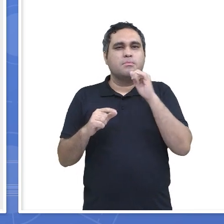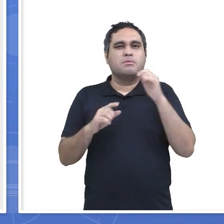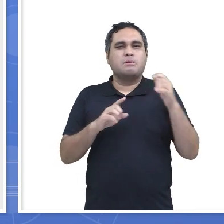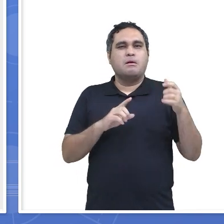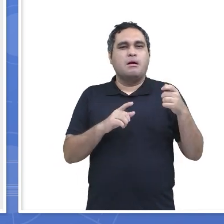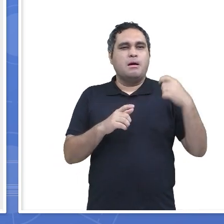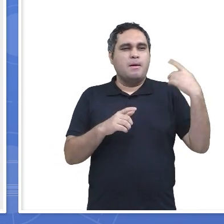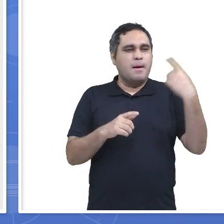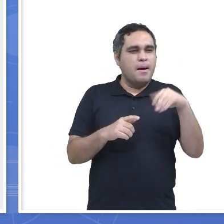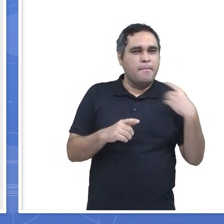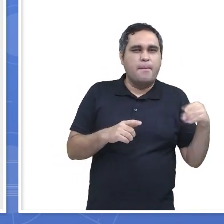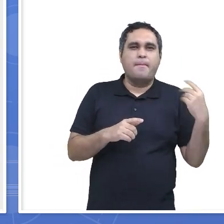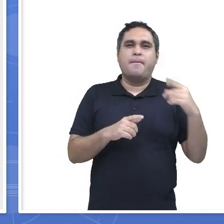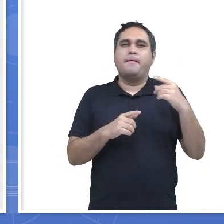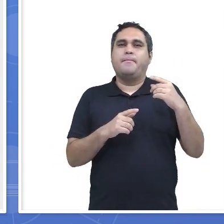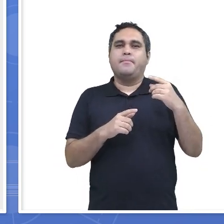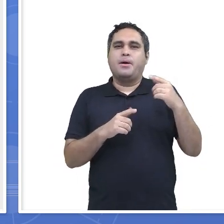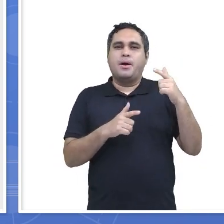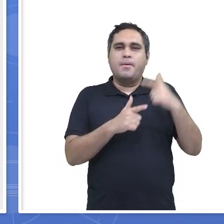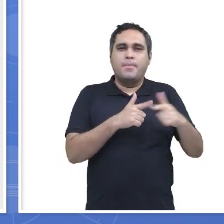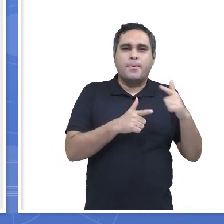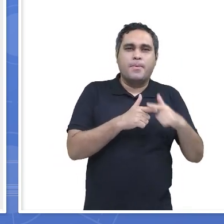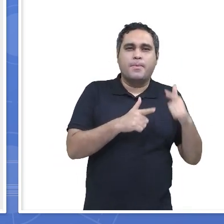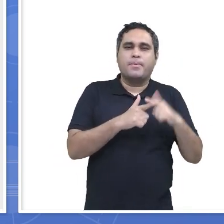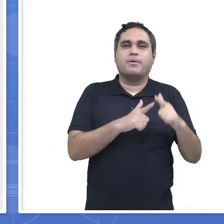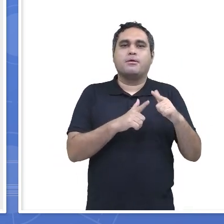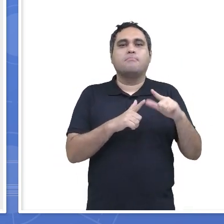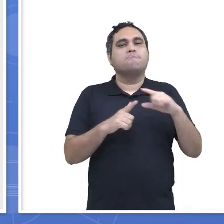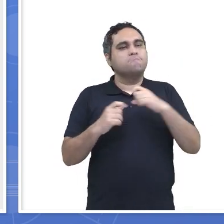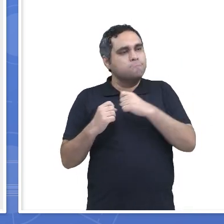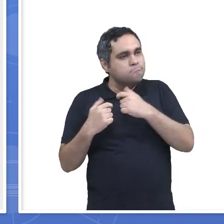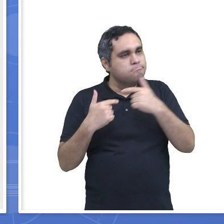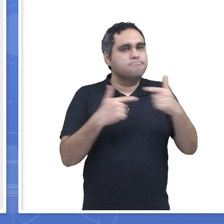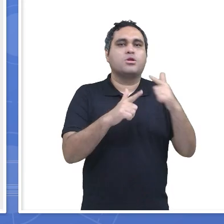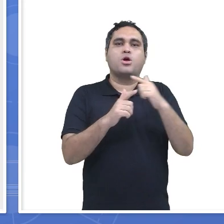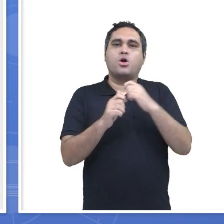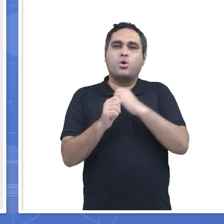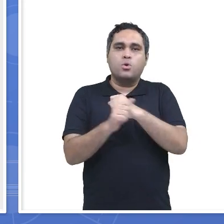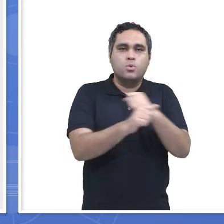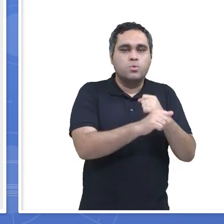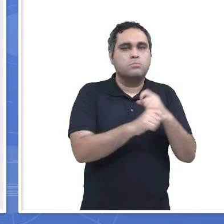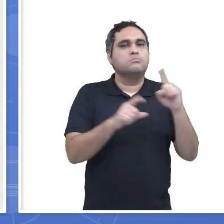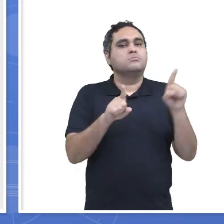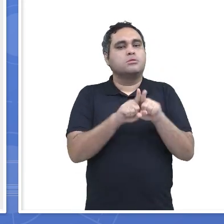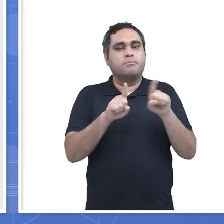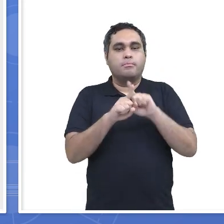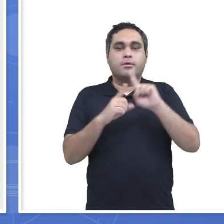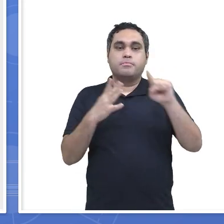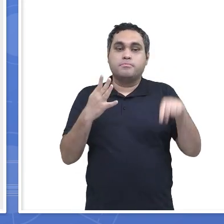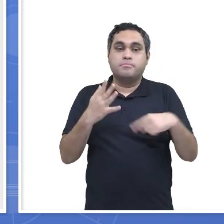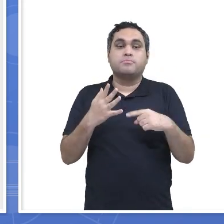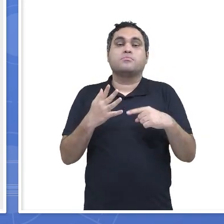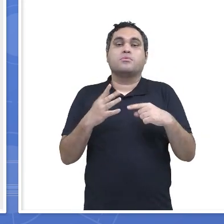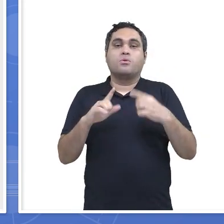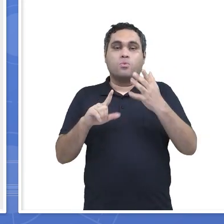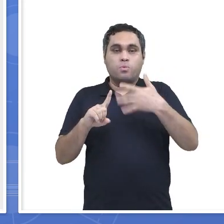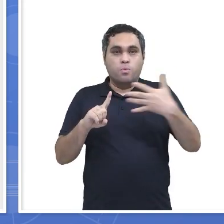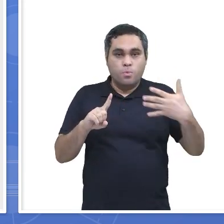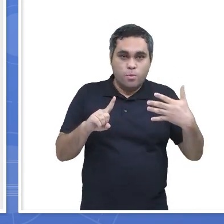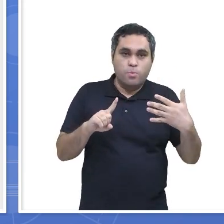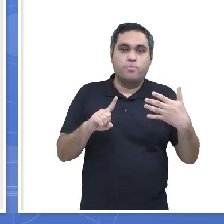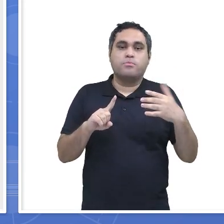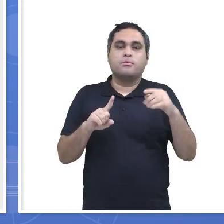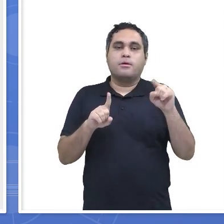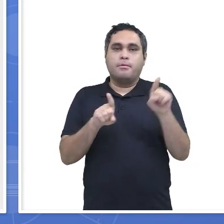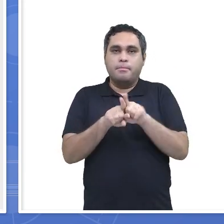direitos indígenas. Temos também aí o movimento LGBT ou LGBTI+, né,